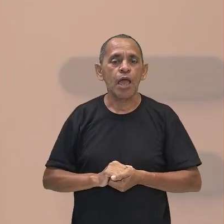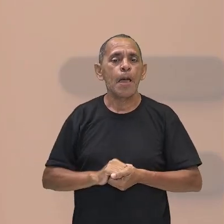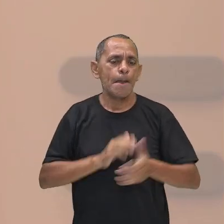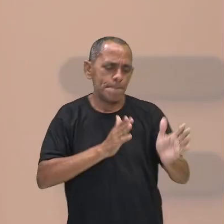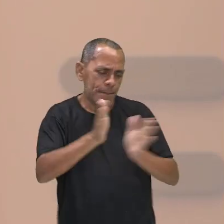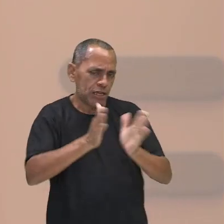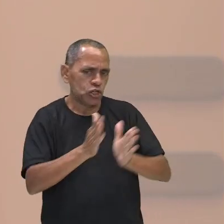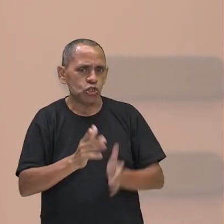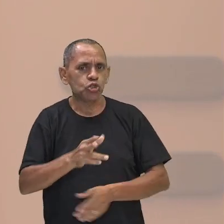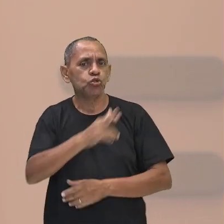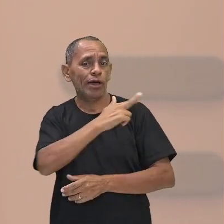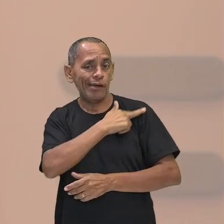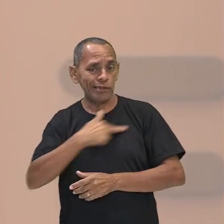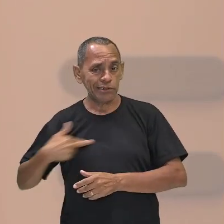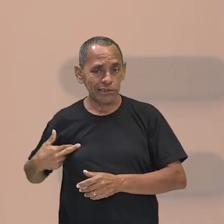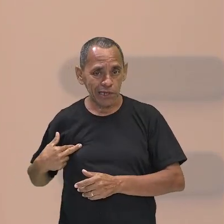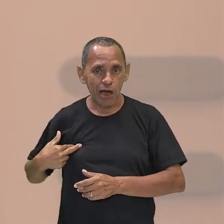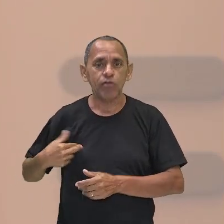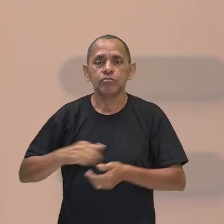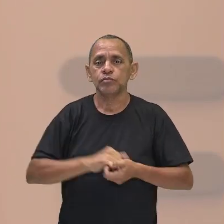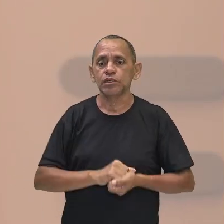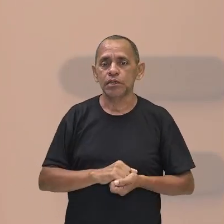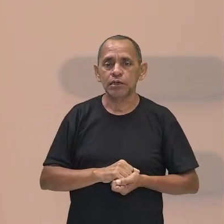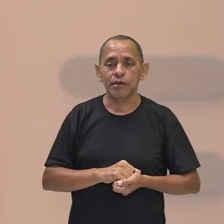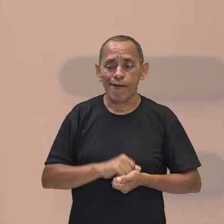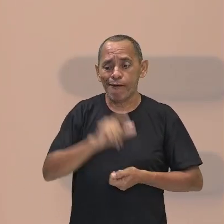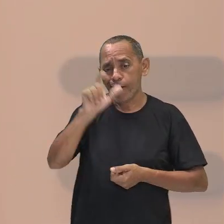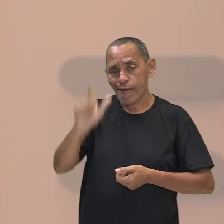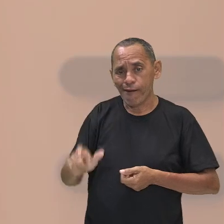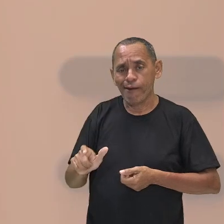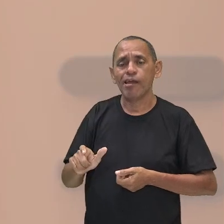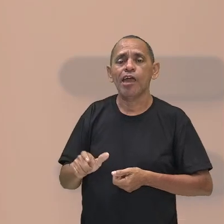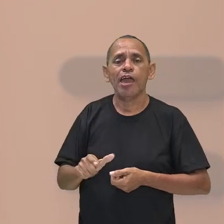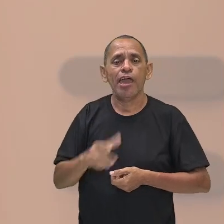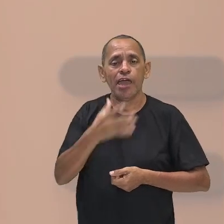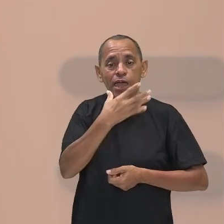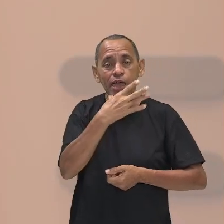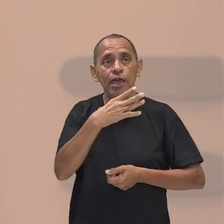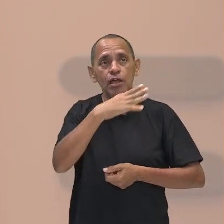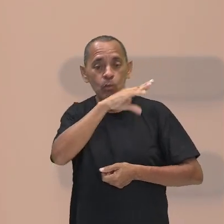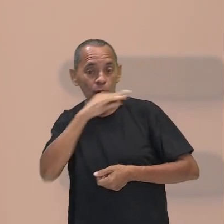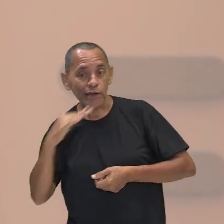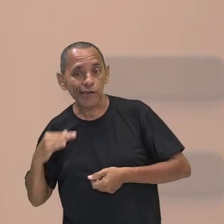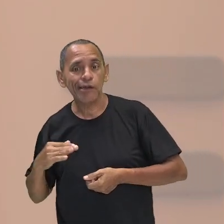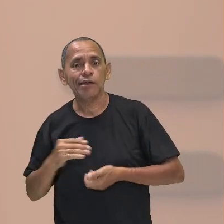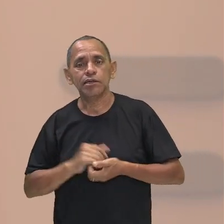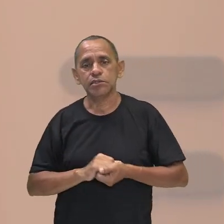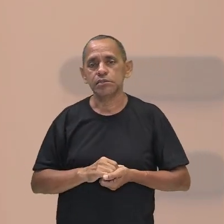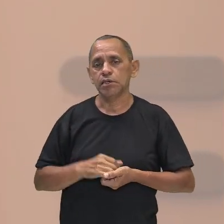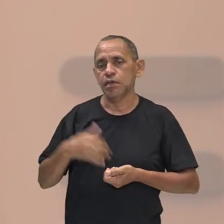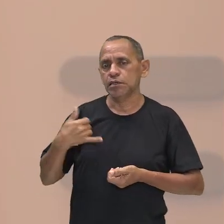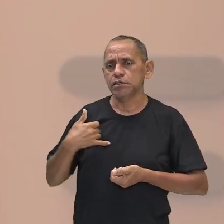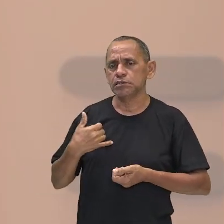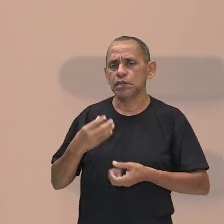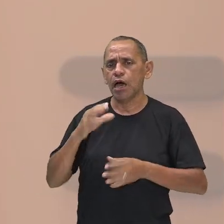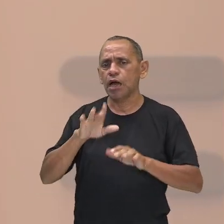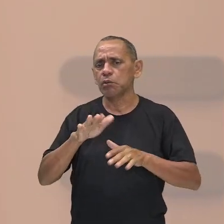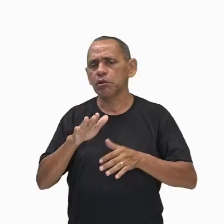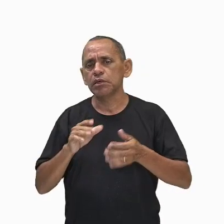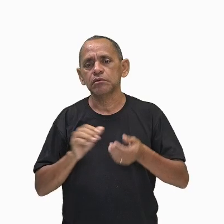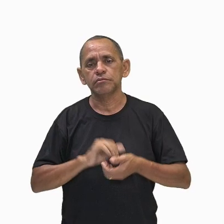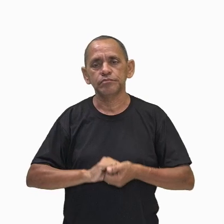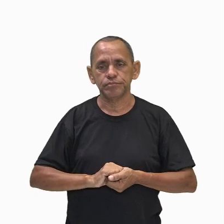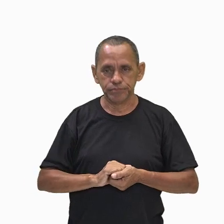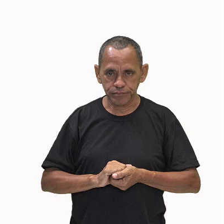para o filho dele, que é apenas uma criança. A Constituição de 1824, ela falava, então, sobre esse período das regências. Vamos acompanhar